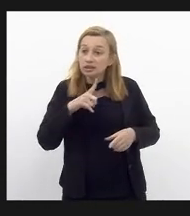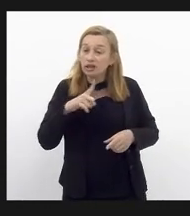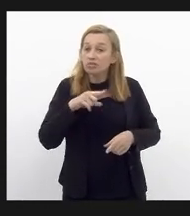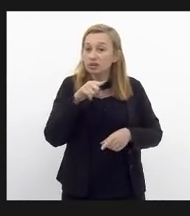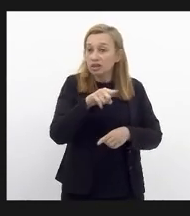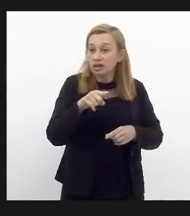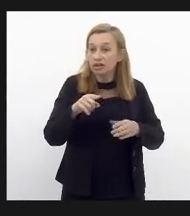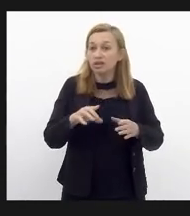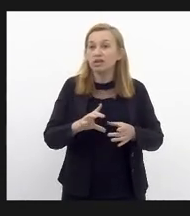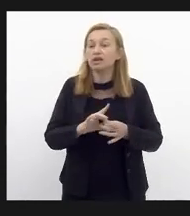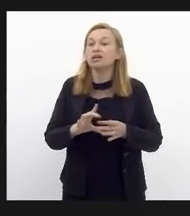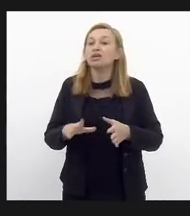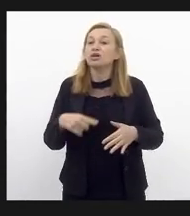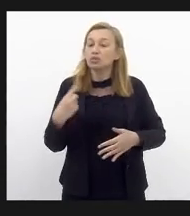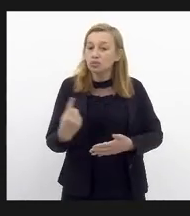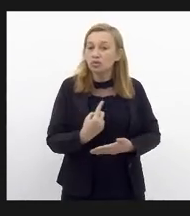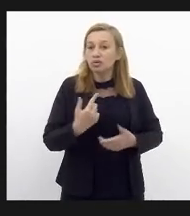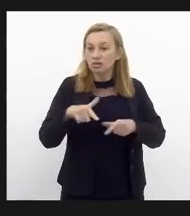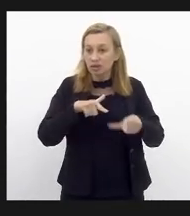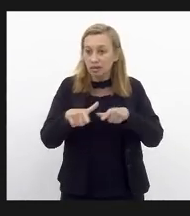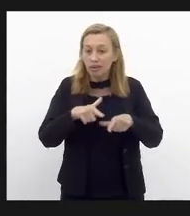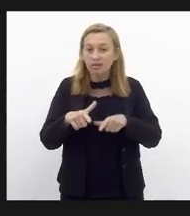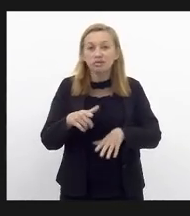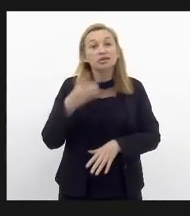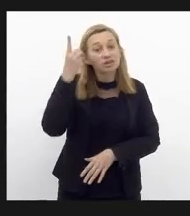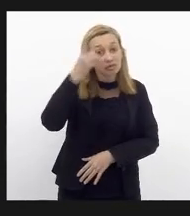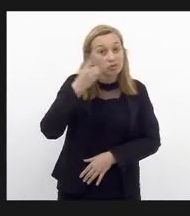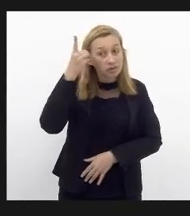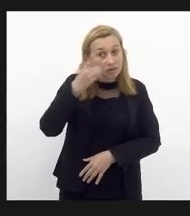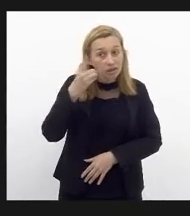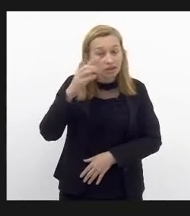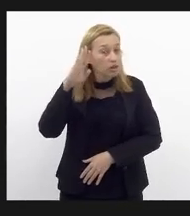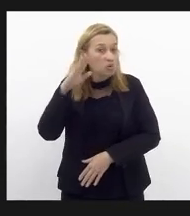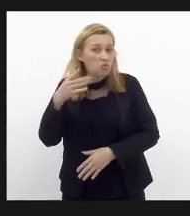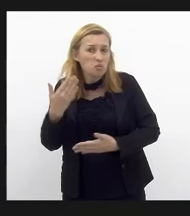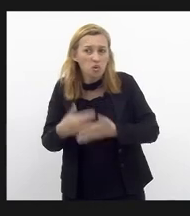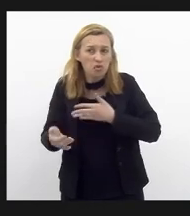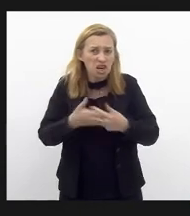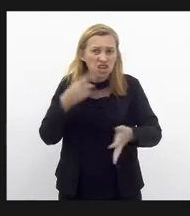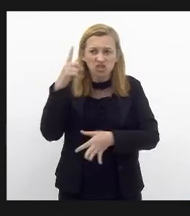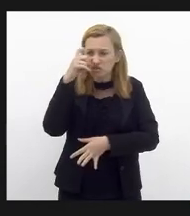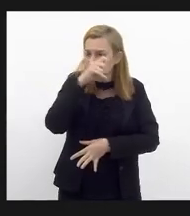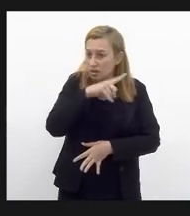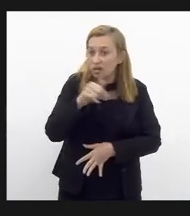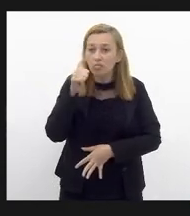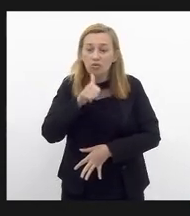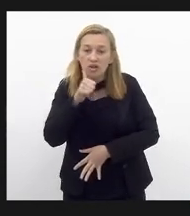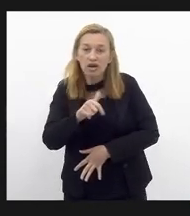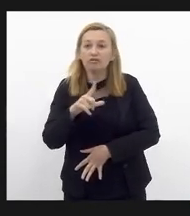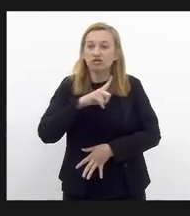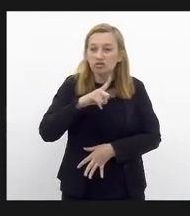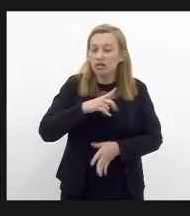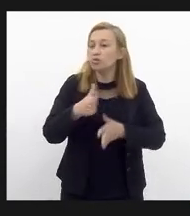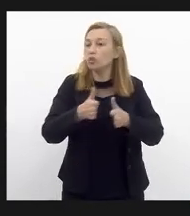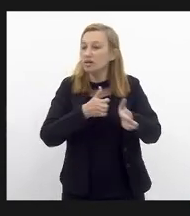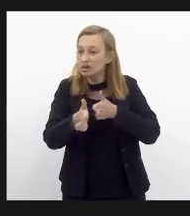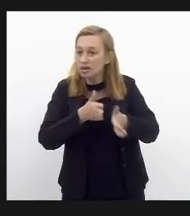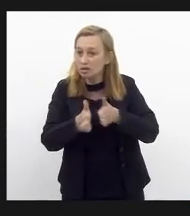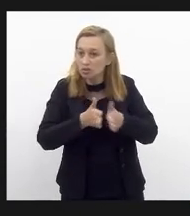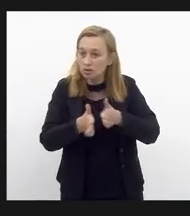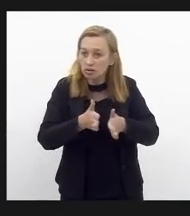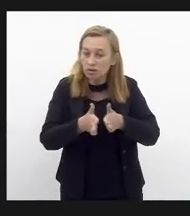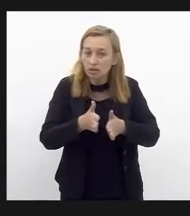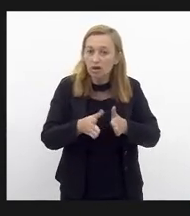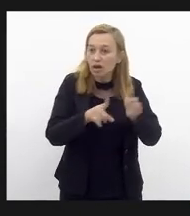estamos abertos nossos mandatos, principalmente das deputadas. Qualquer dificuldade que as mulheres tiverem no acesso